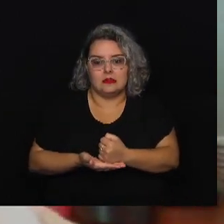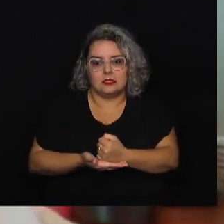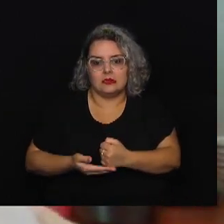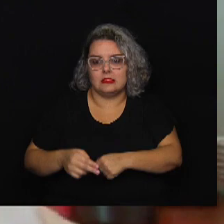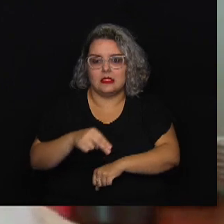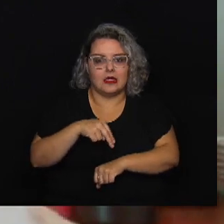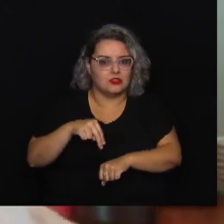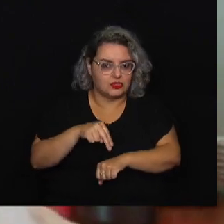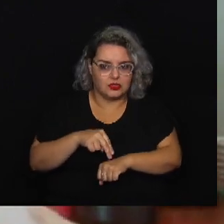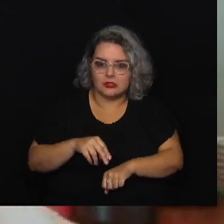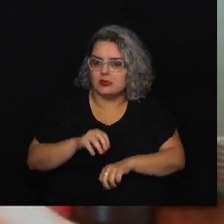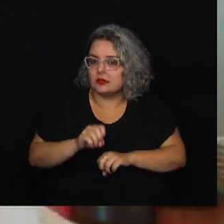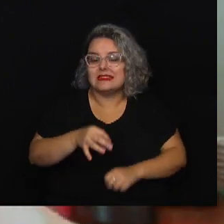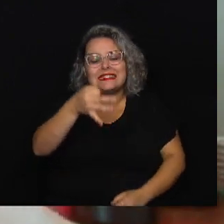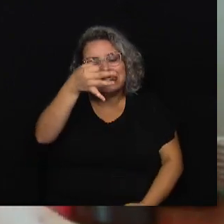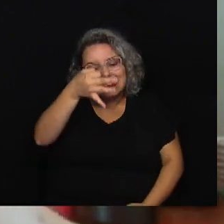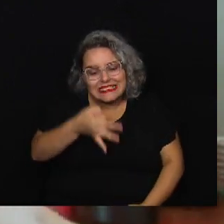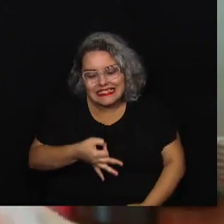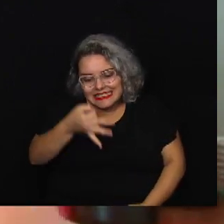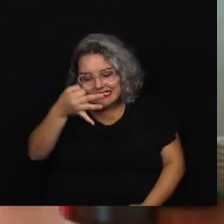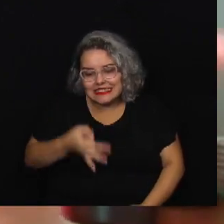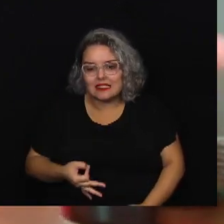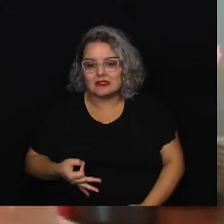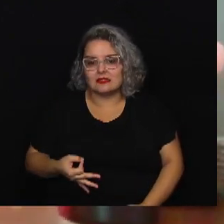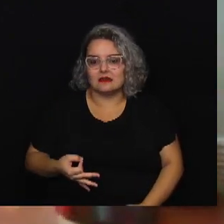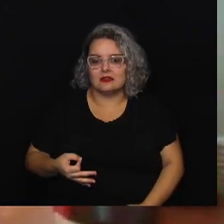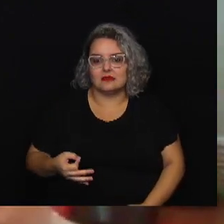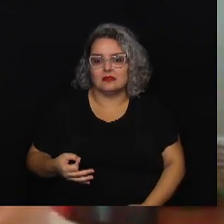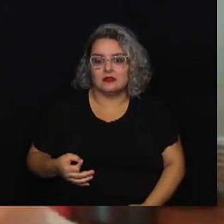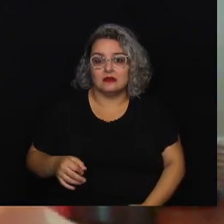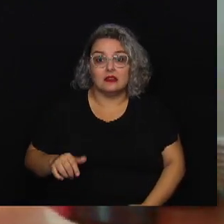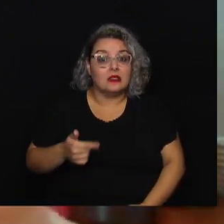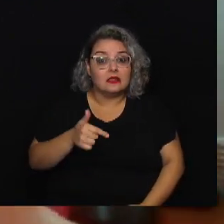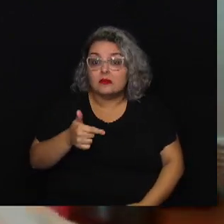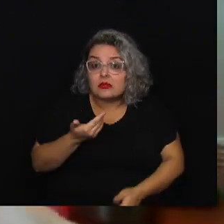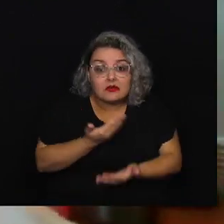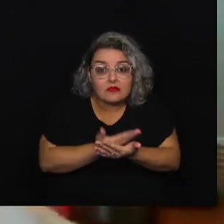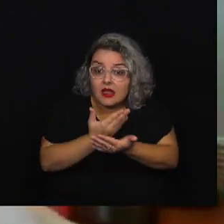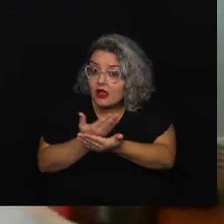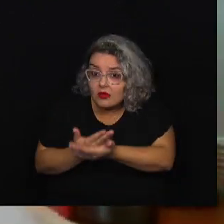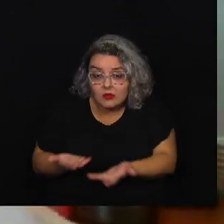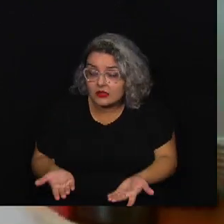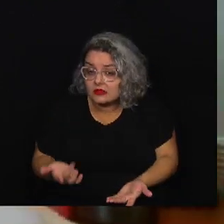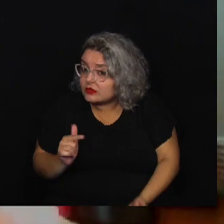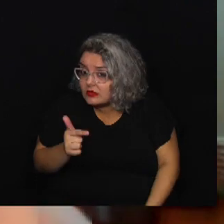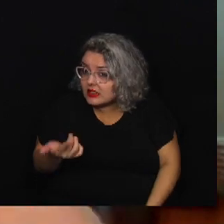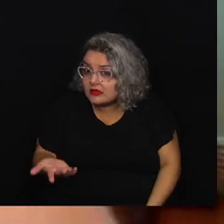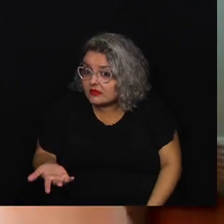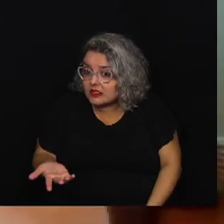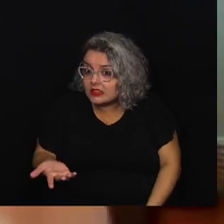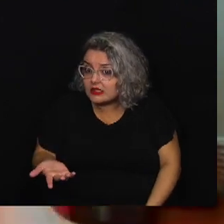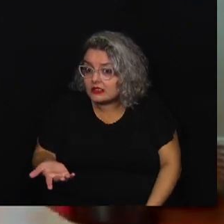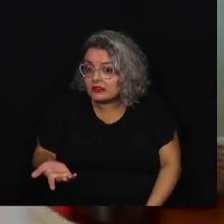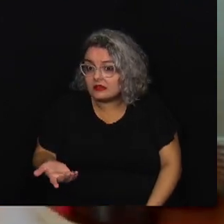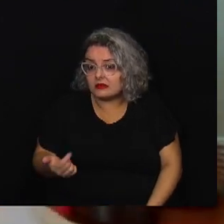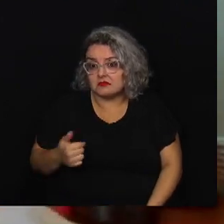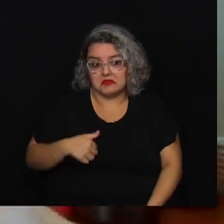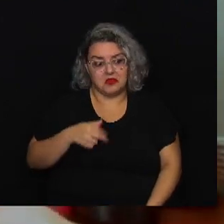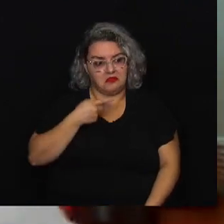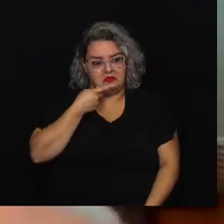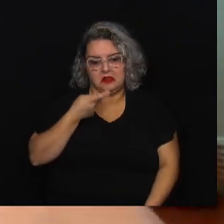sem dúvida, porque não, vamos lembrar, não teve aula, né? Eu diria